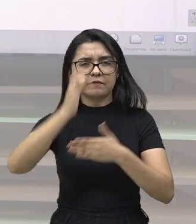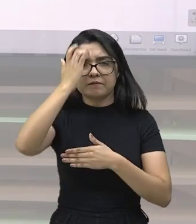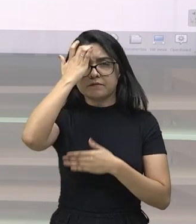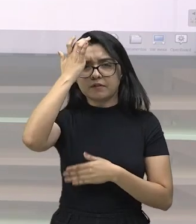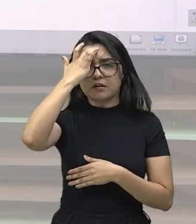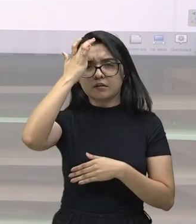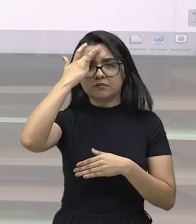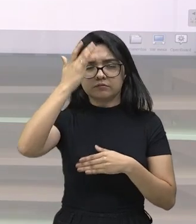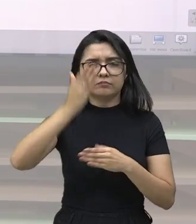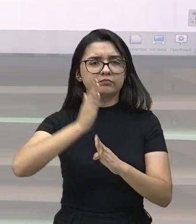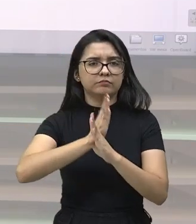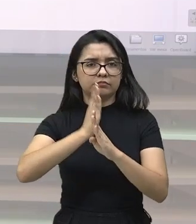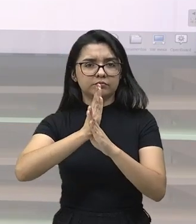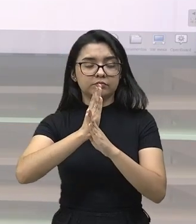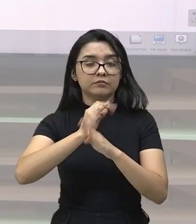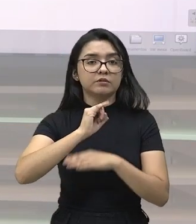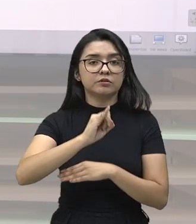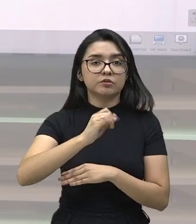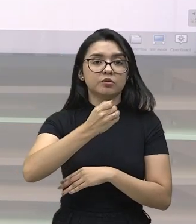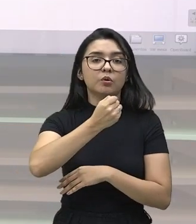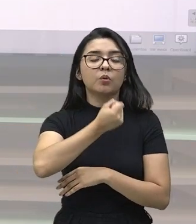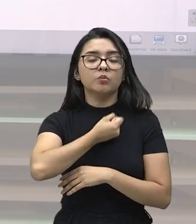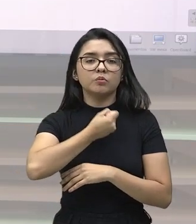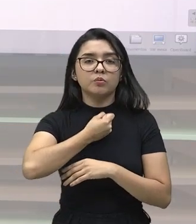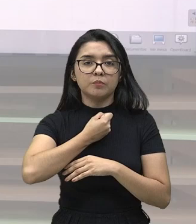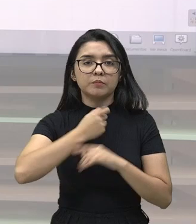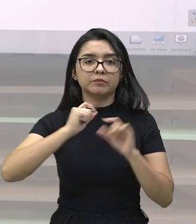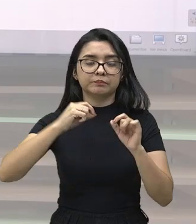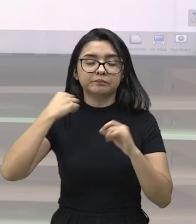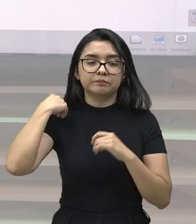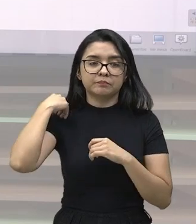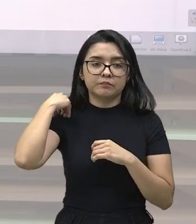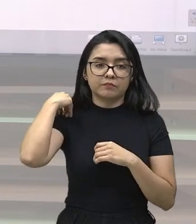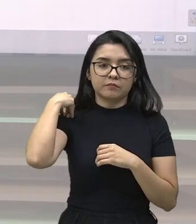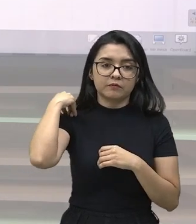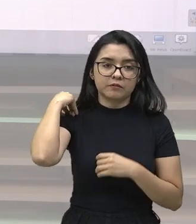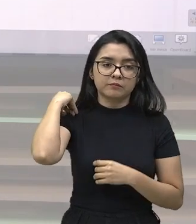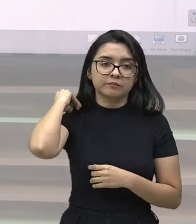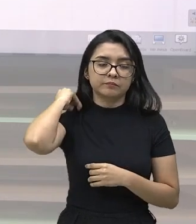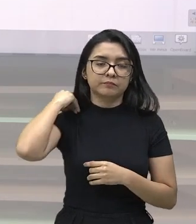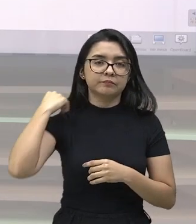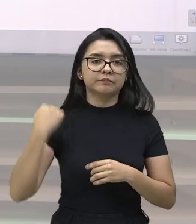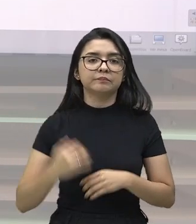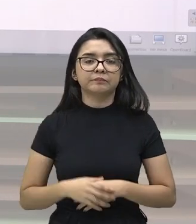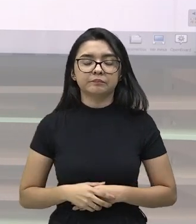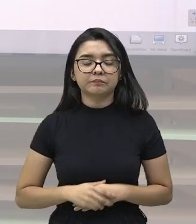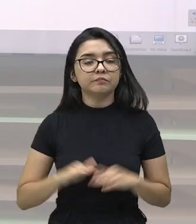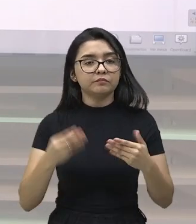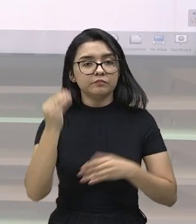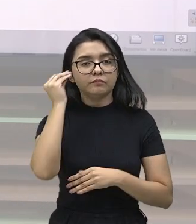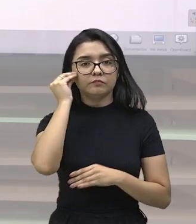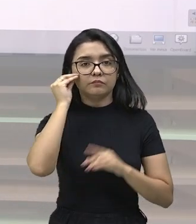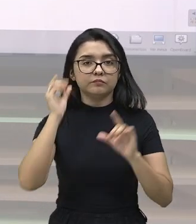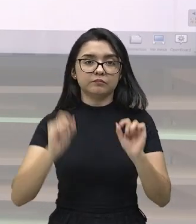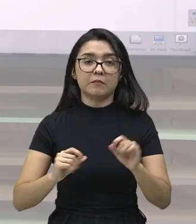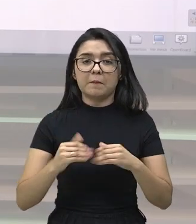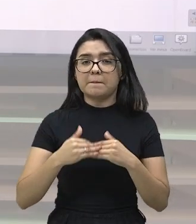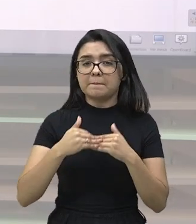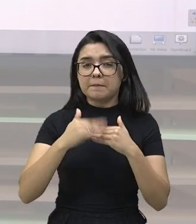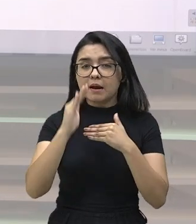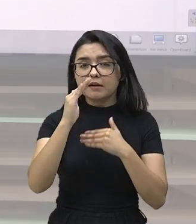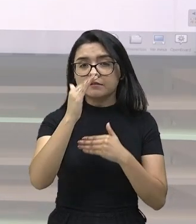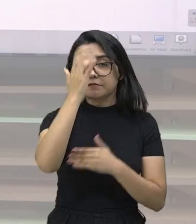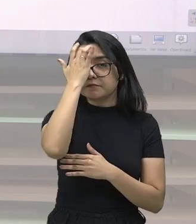gente identificar se um número vai ser divisível por outro? Tem sim, e é o que a gente vai ver agora, que é um dos mais fáceis,